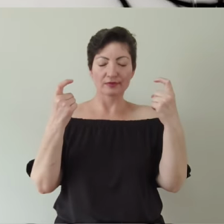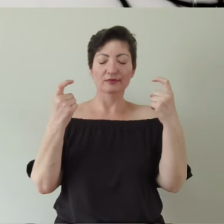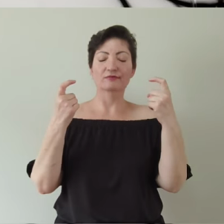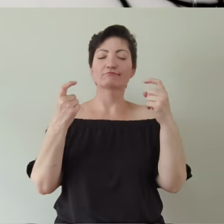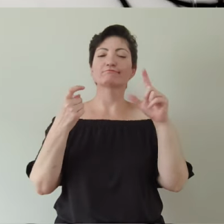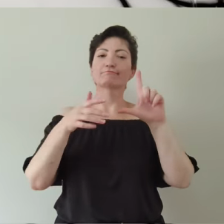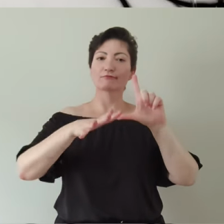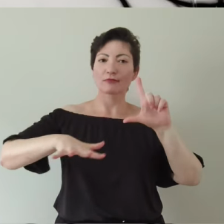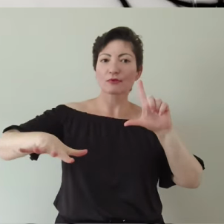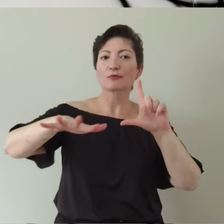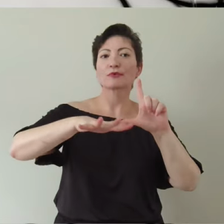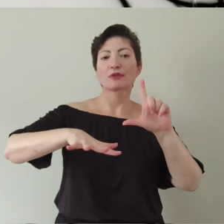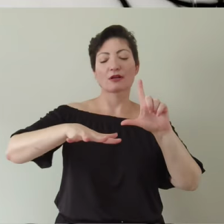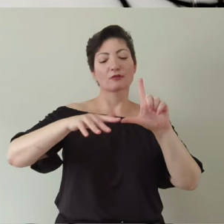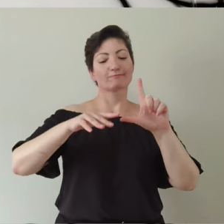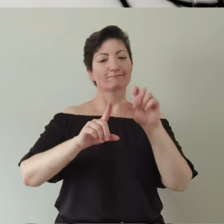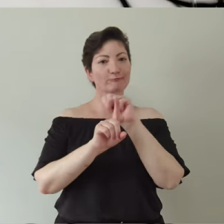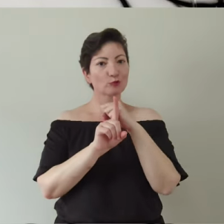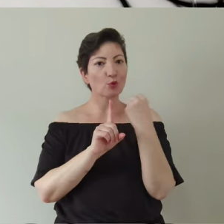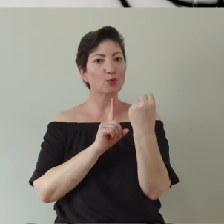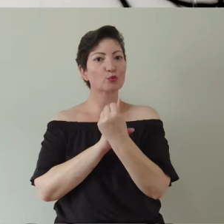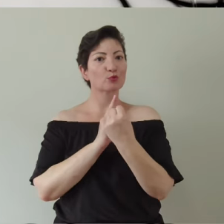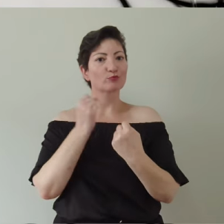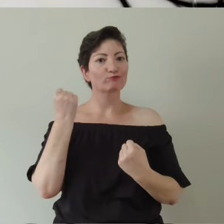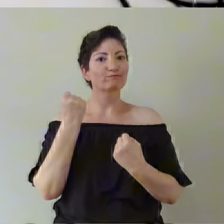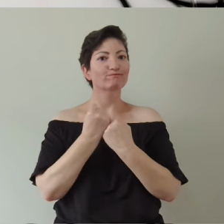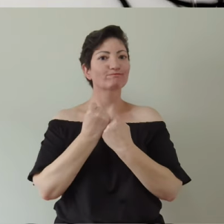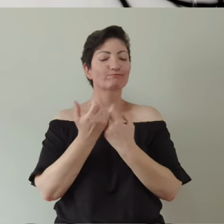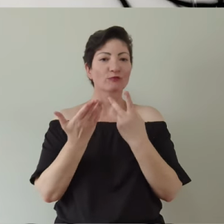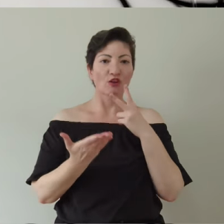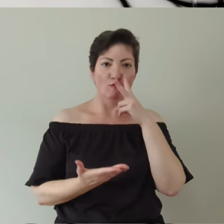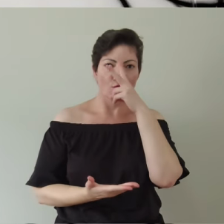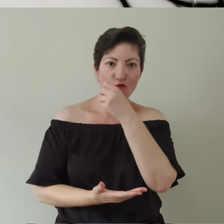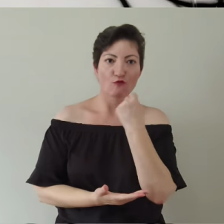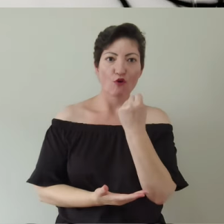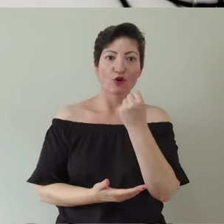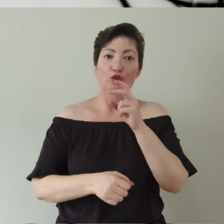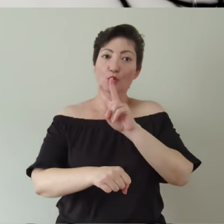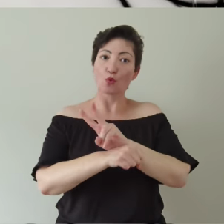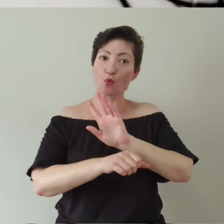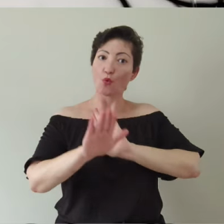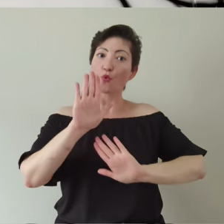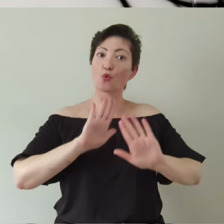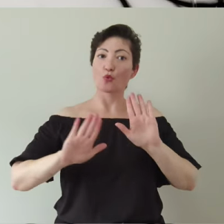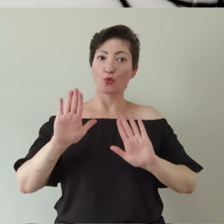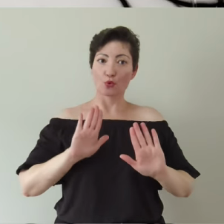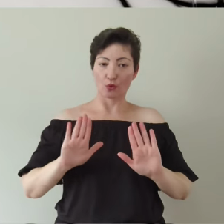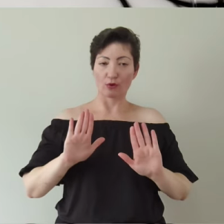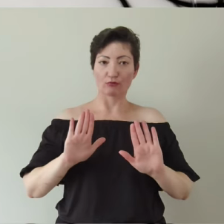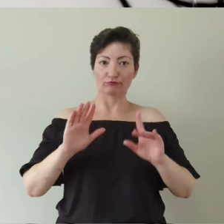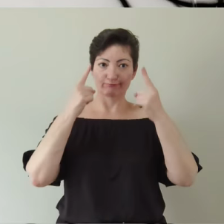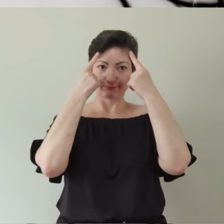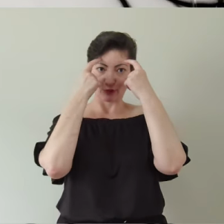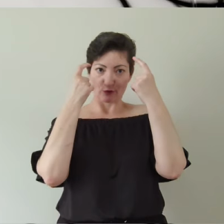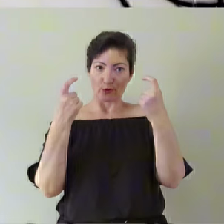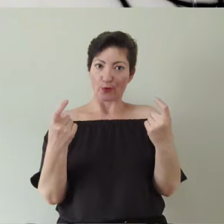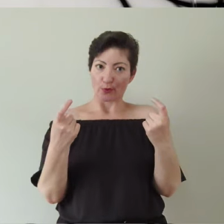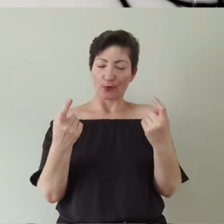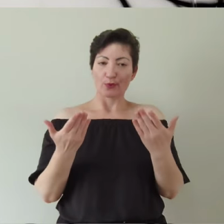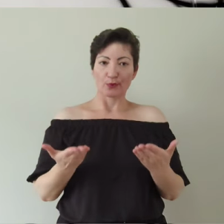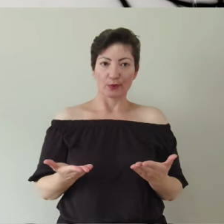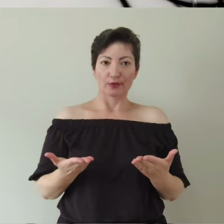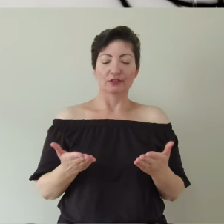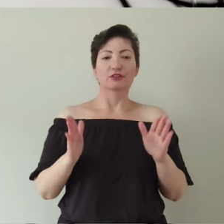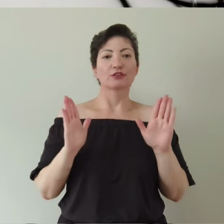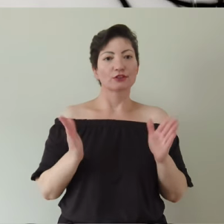tem, né, uma questão social muito forte, né, que é o cuidado com a criança, né, a prevenção da violência contra a criança, e que a